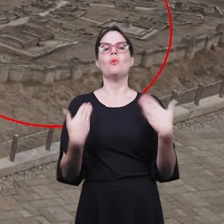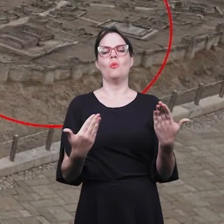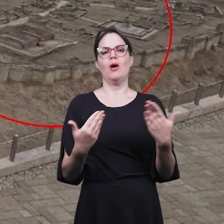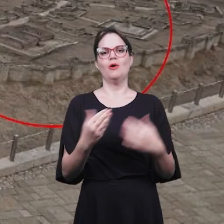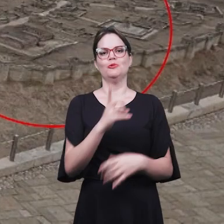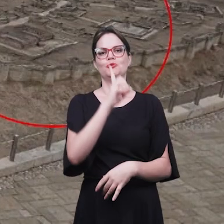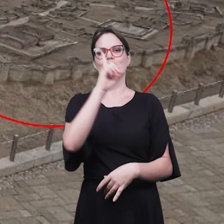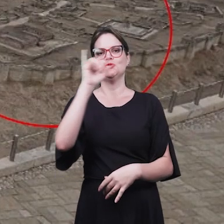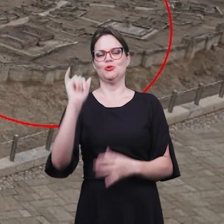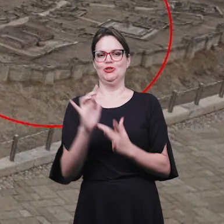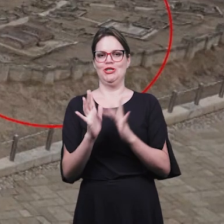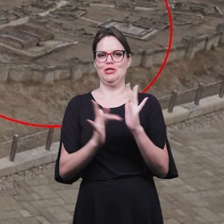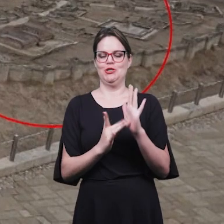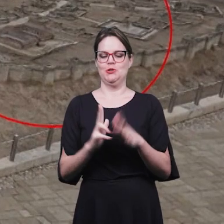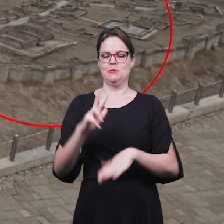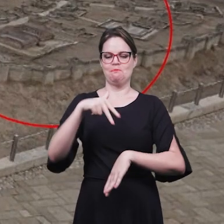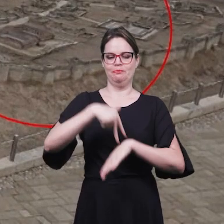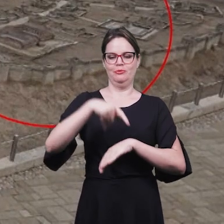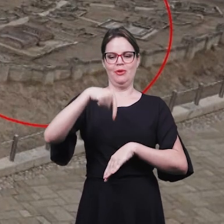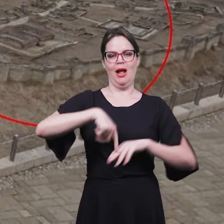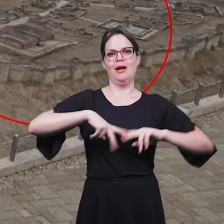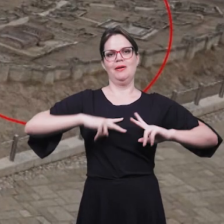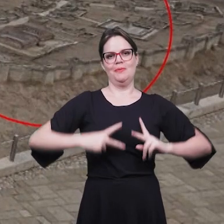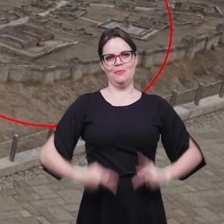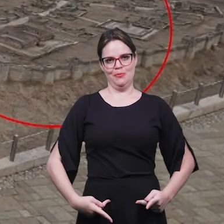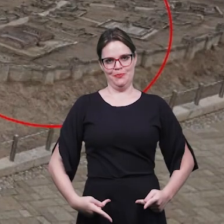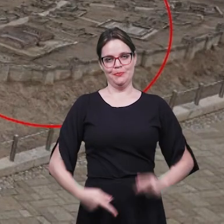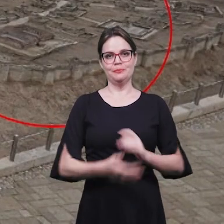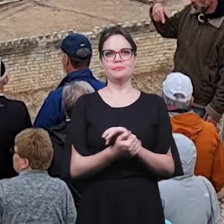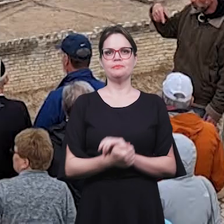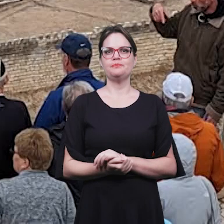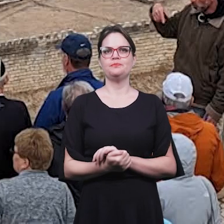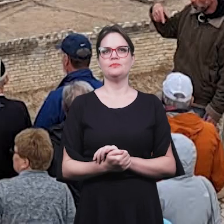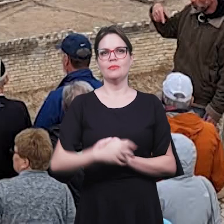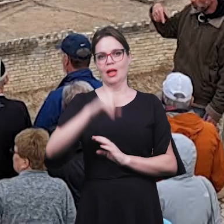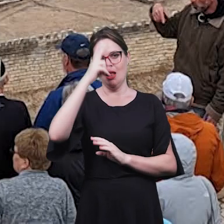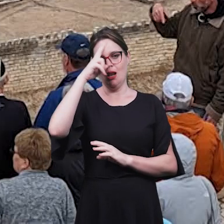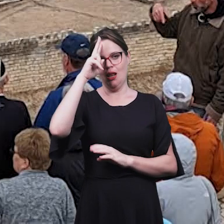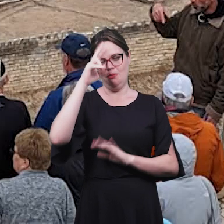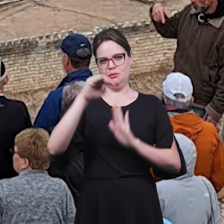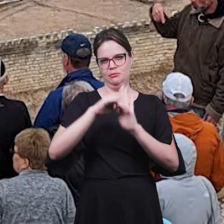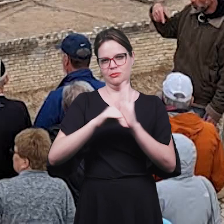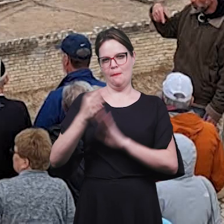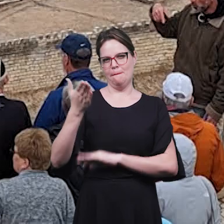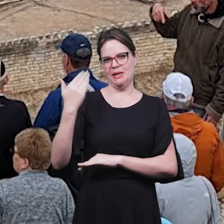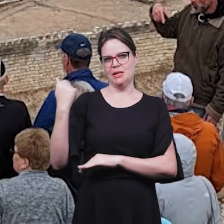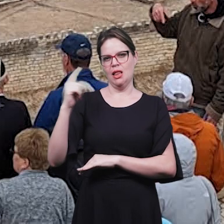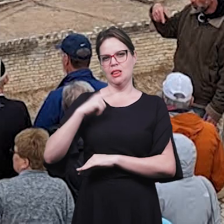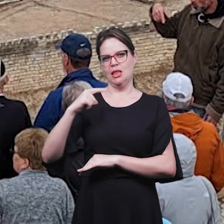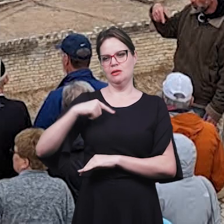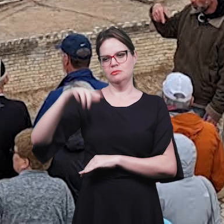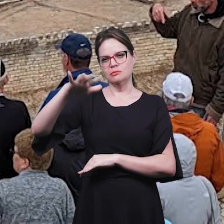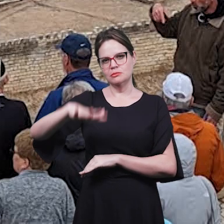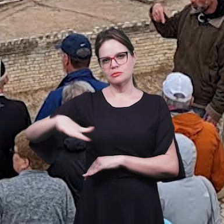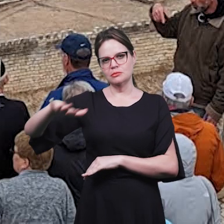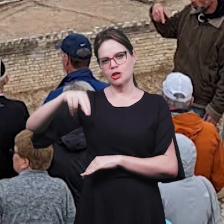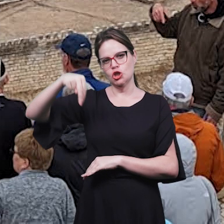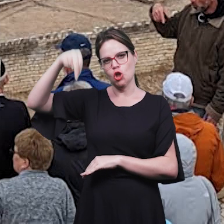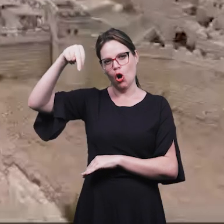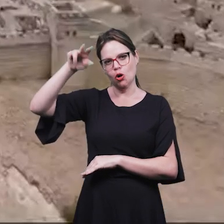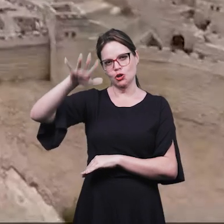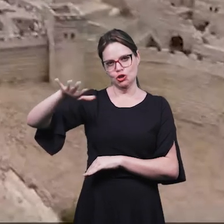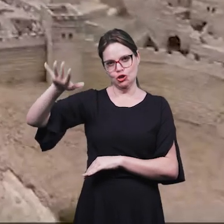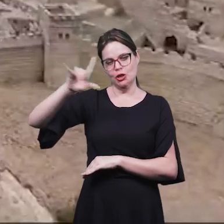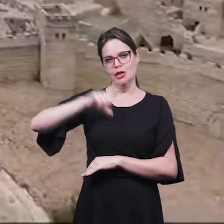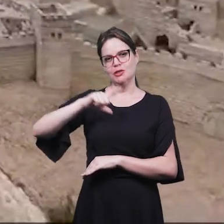episódio passado sobre o tanque de Betesda, que fica aqui no lado de cima, no lado norte,